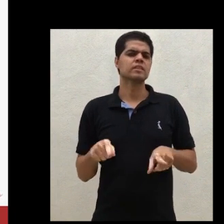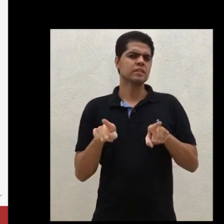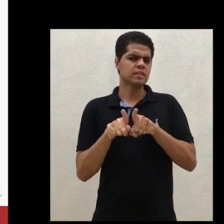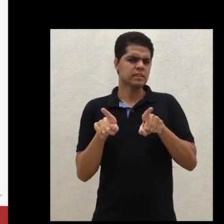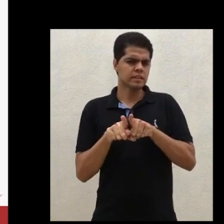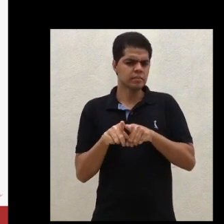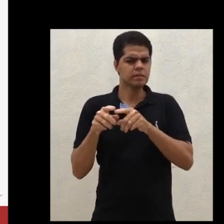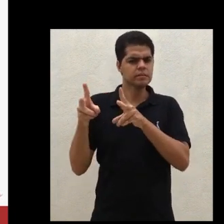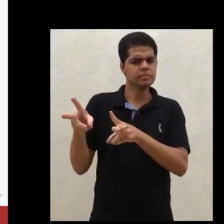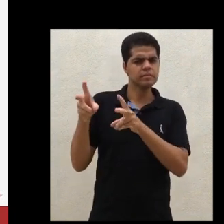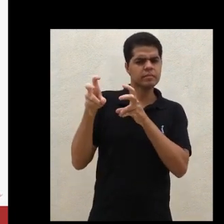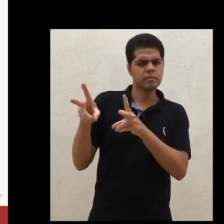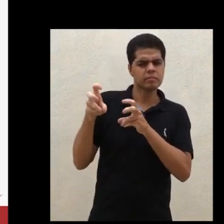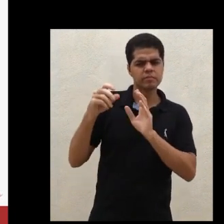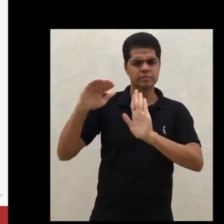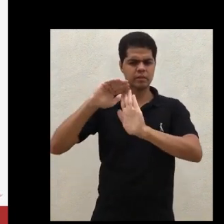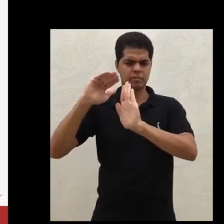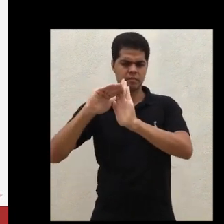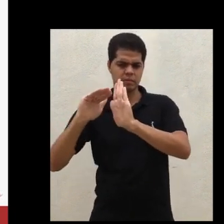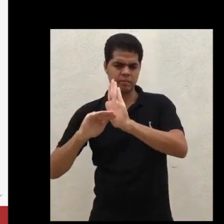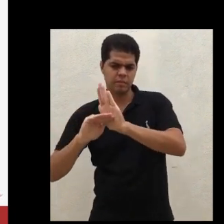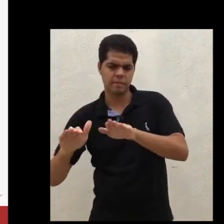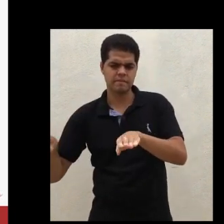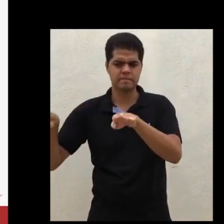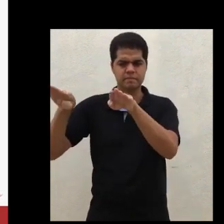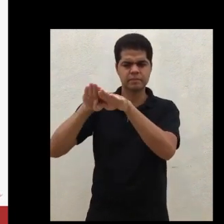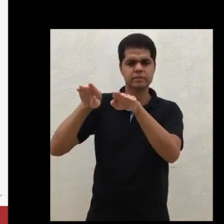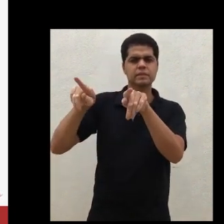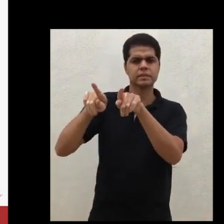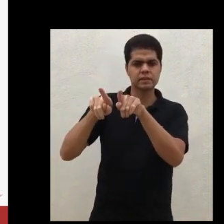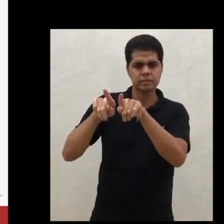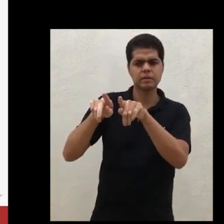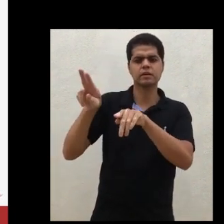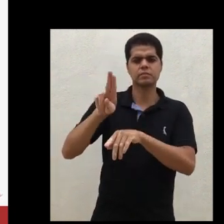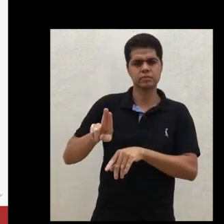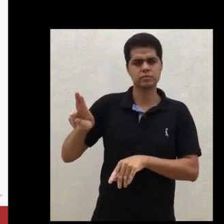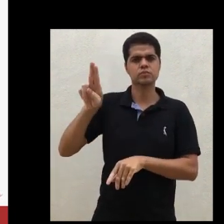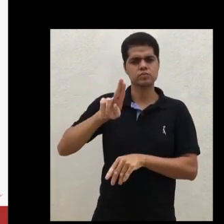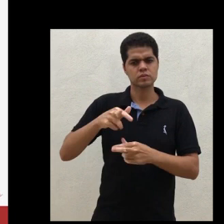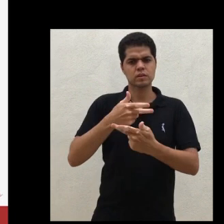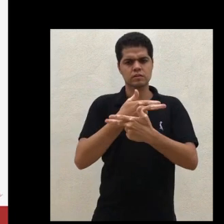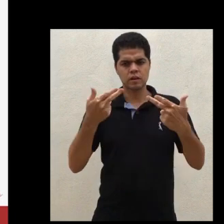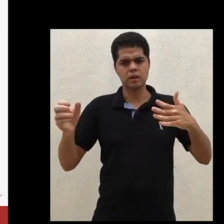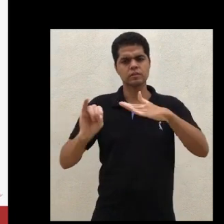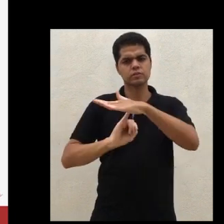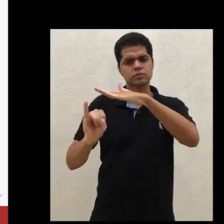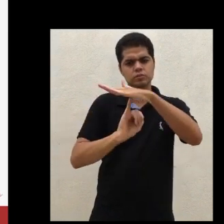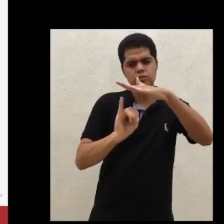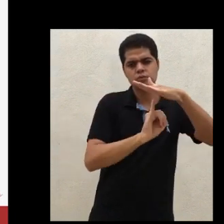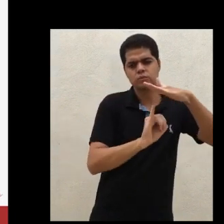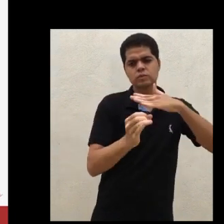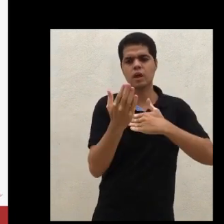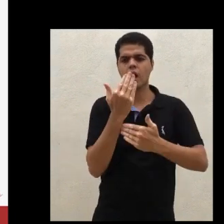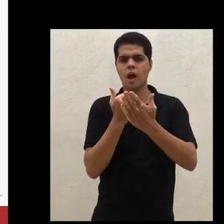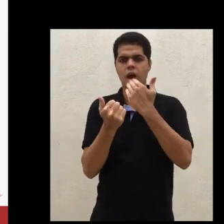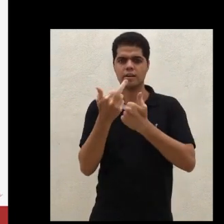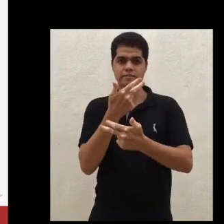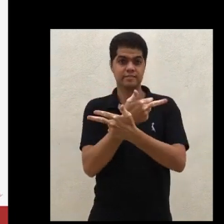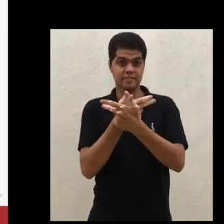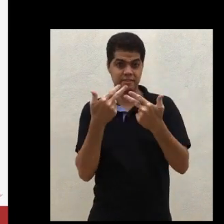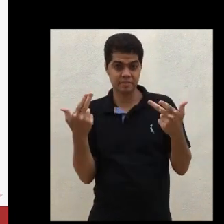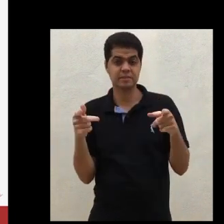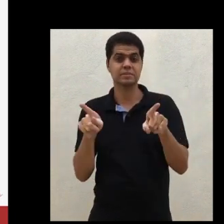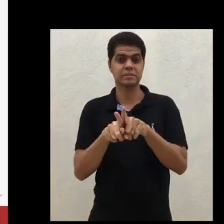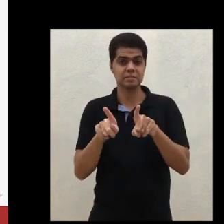Tá? Reconhecimento de padrões, reconhecimento de formato, de cor, né? Isso é muito usado na indústria de alimentos para ver